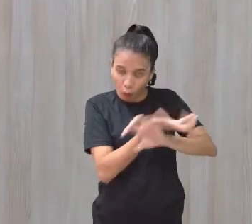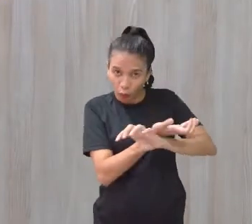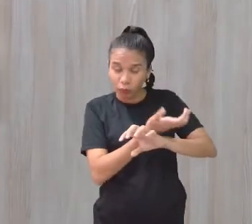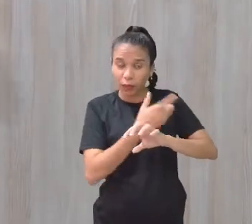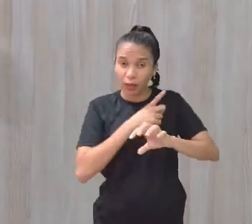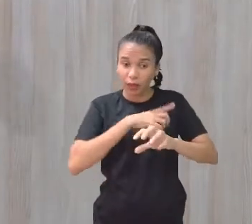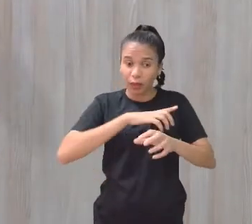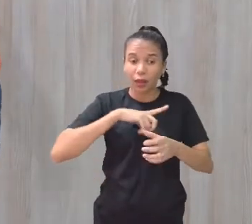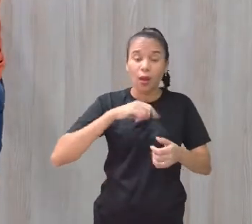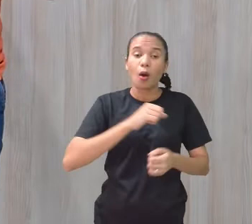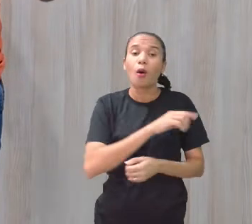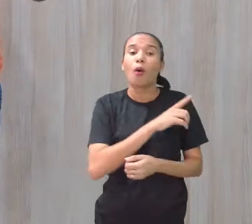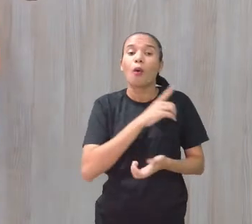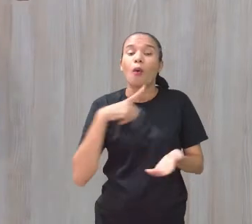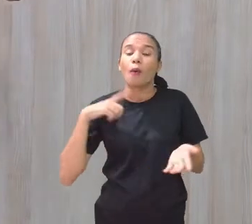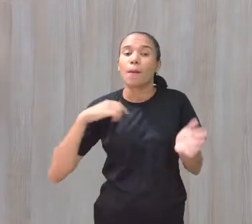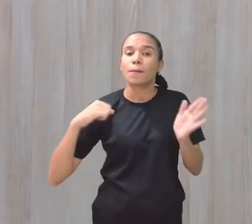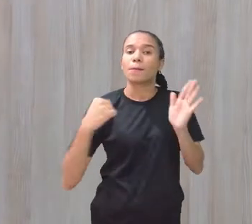uma datação